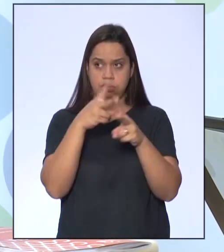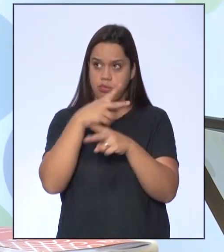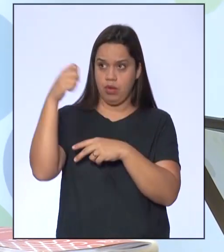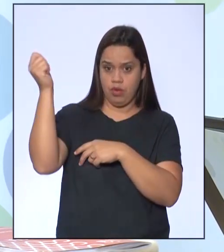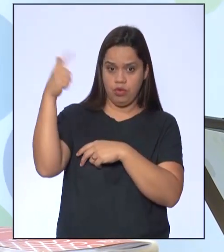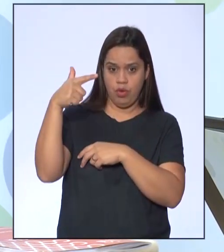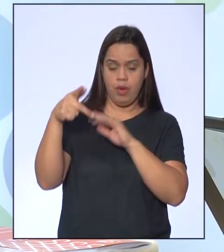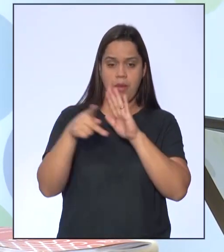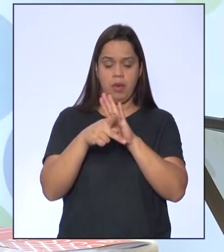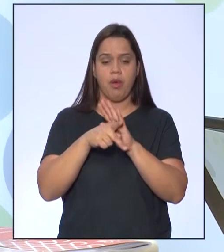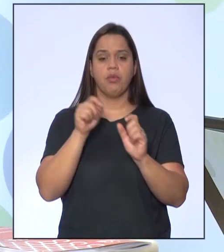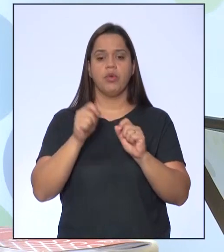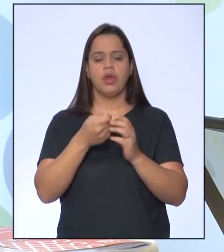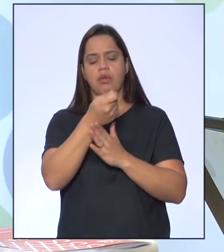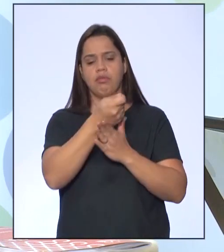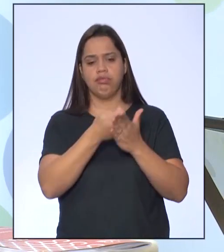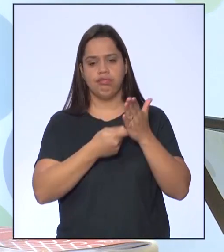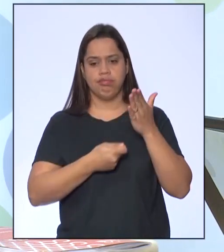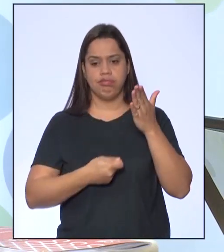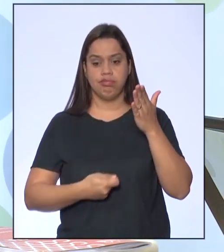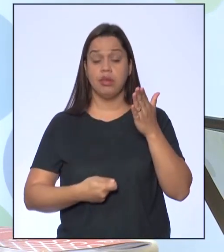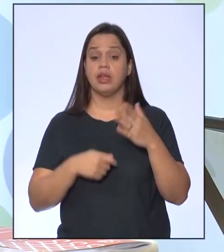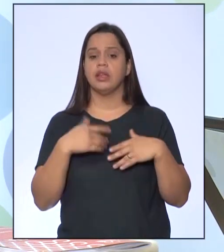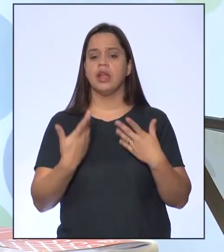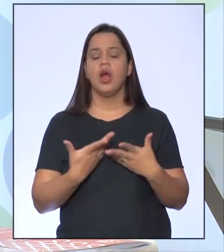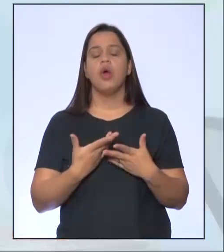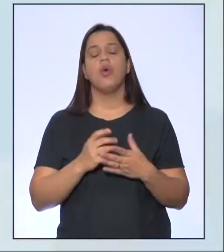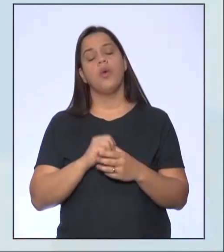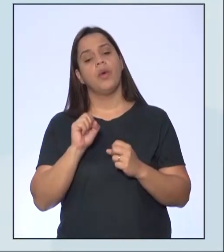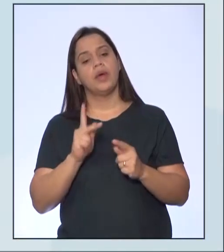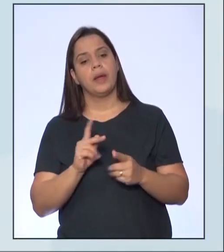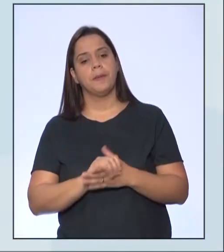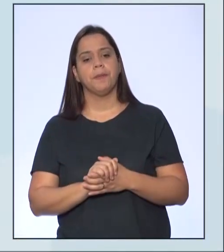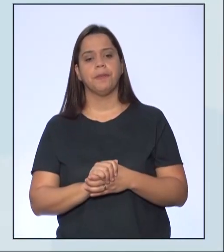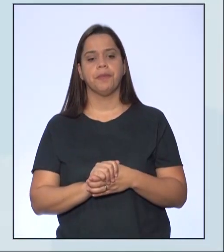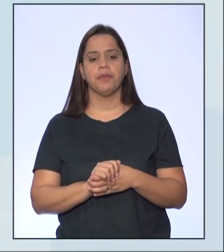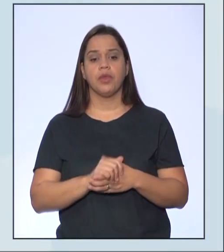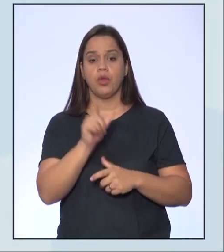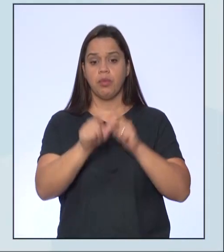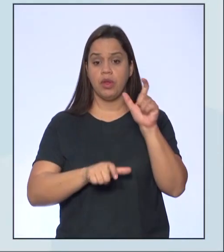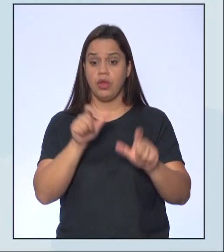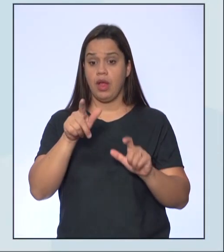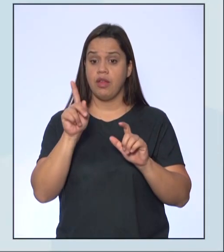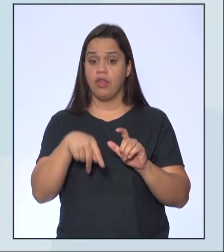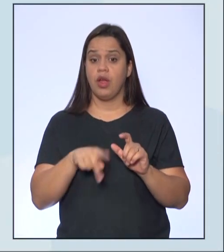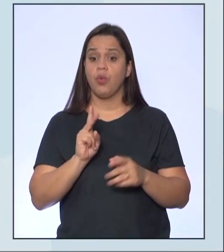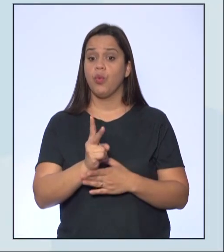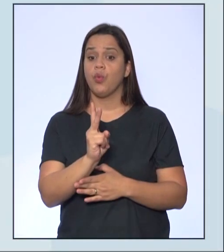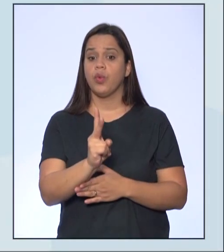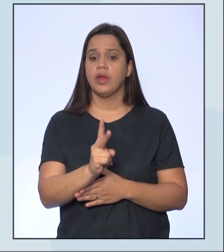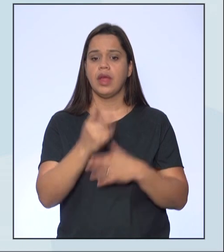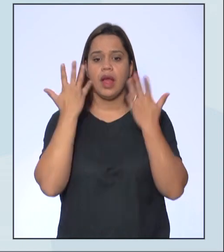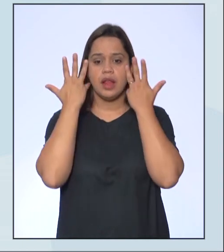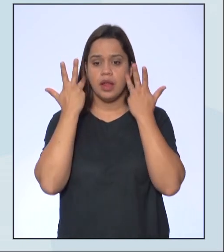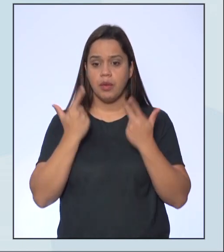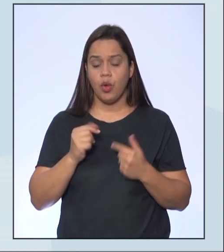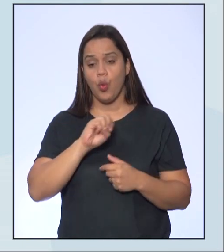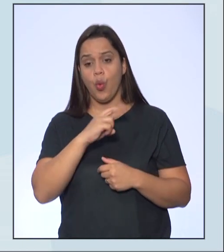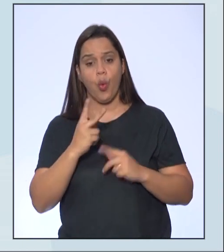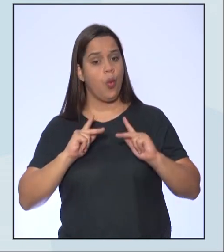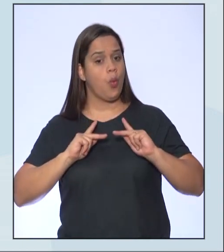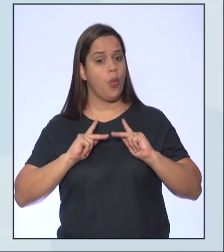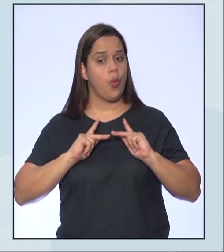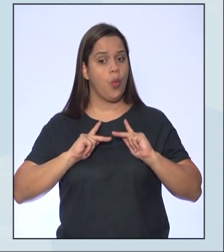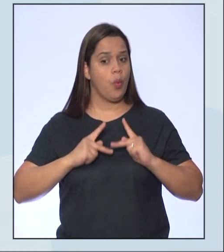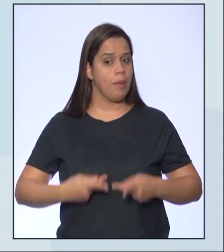de prosa. Muito bem, os personagens, eles são geralmente o quê? Animais ou outros seres inumanos, como,